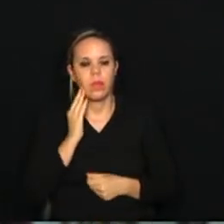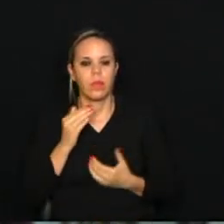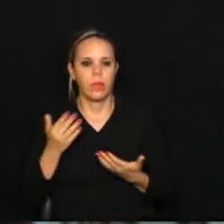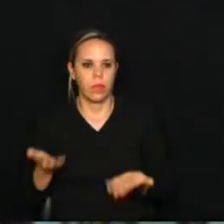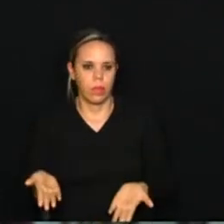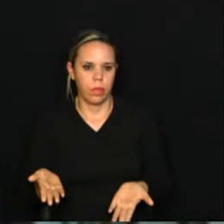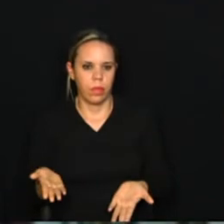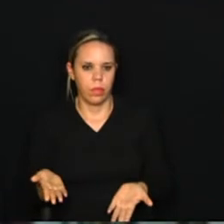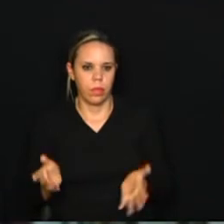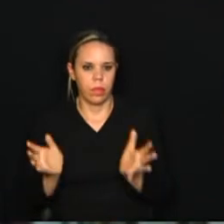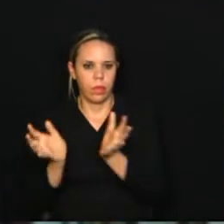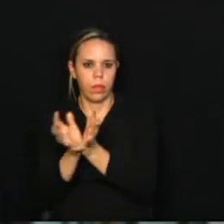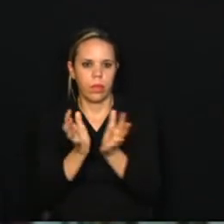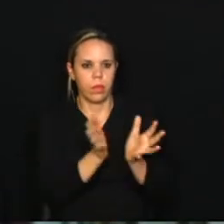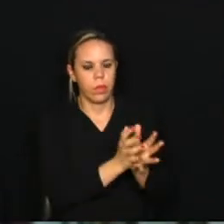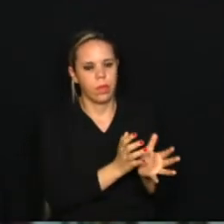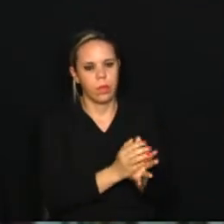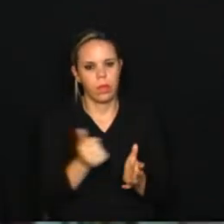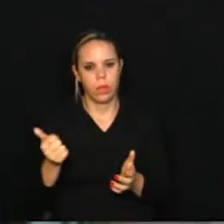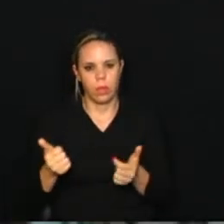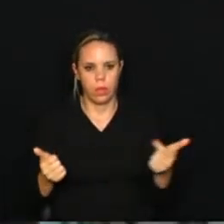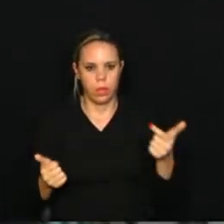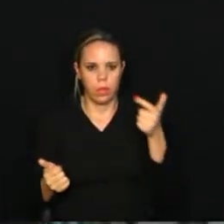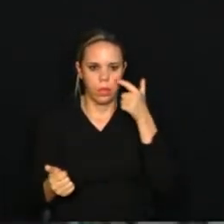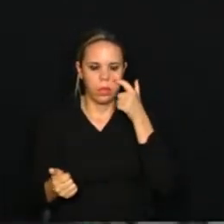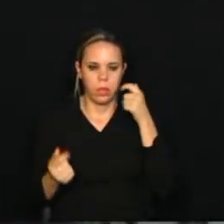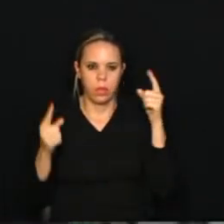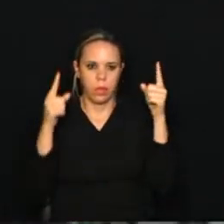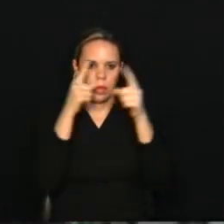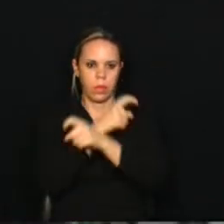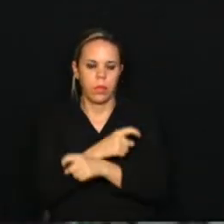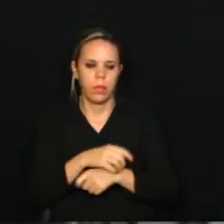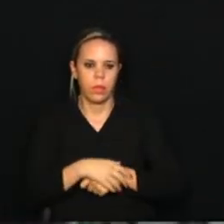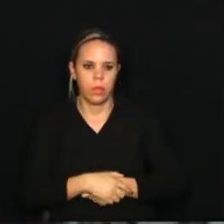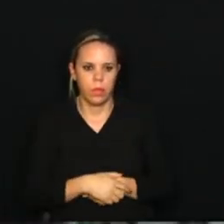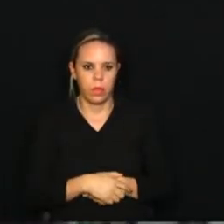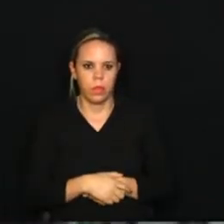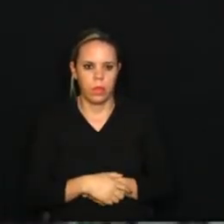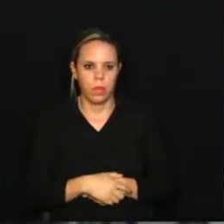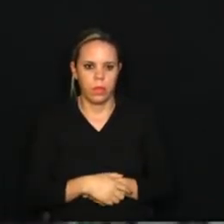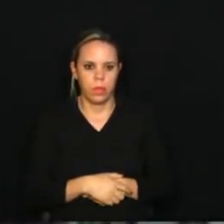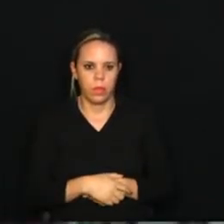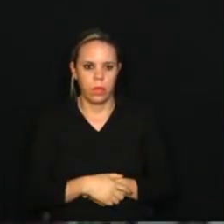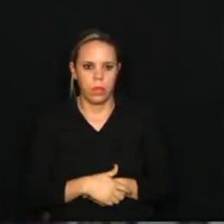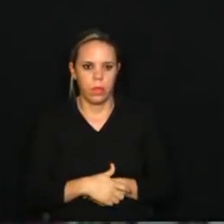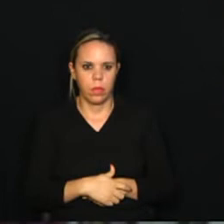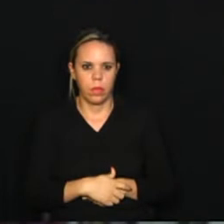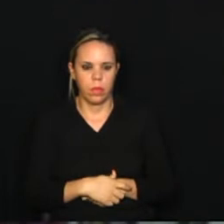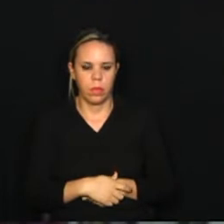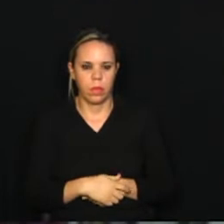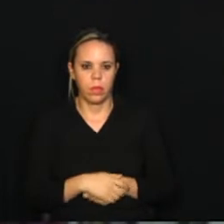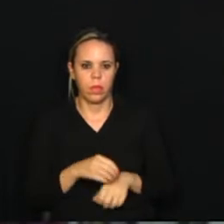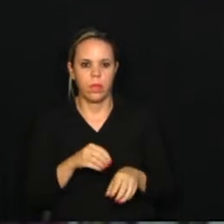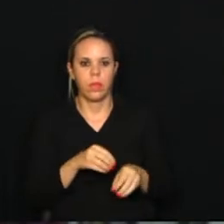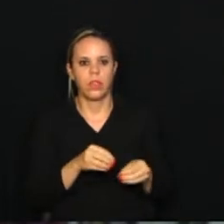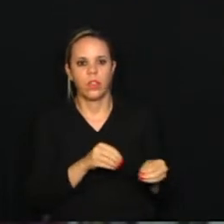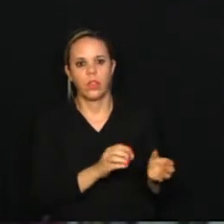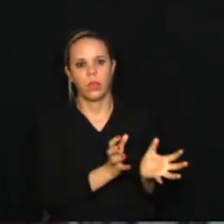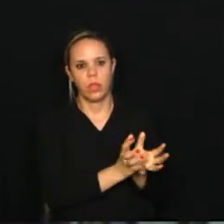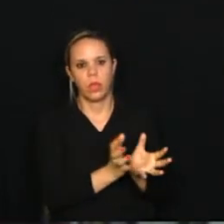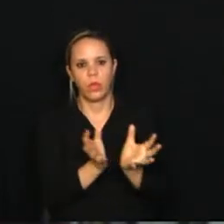nesses agrupamentos 1 e 2, é muito complicada essa questão de transportar,